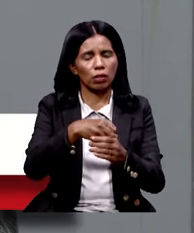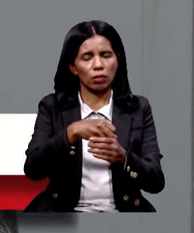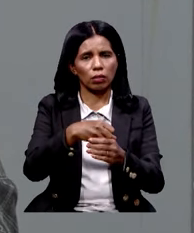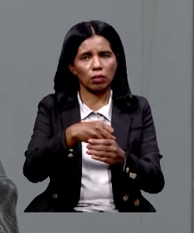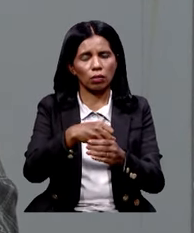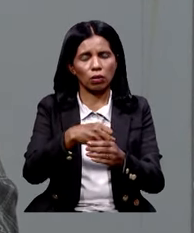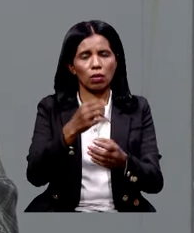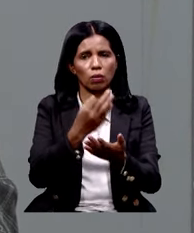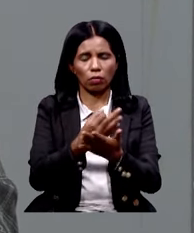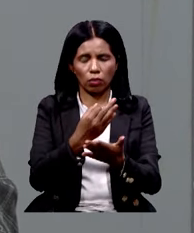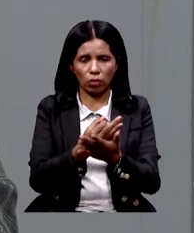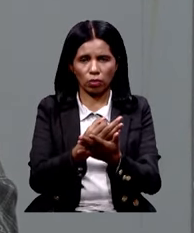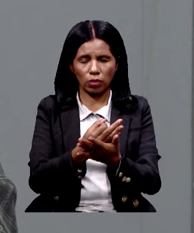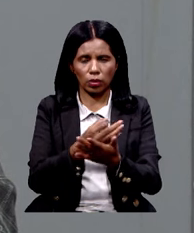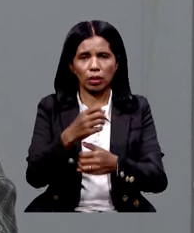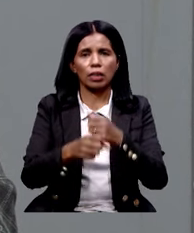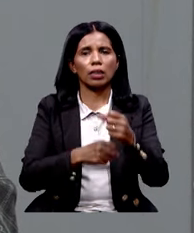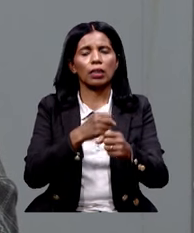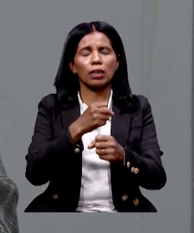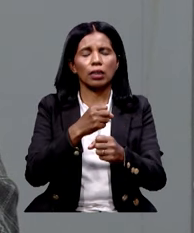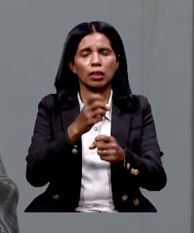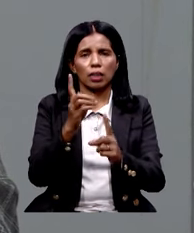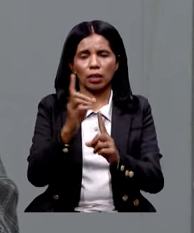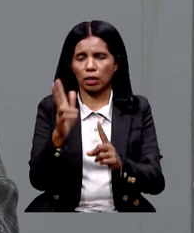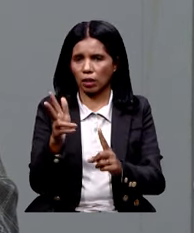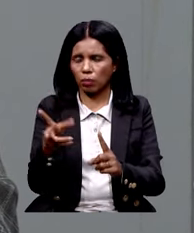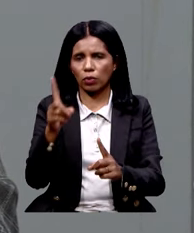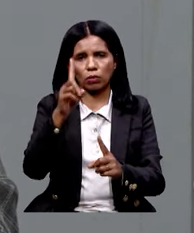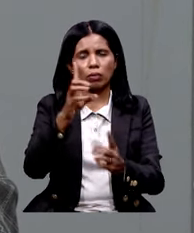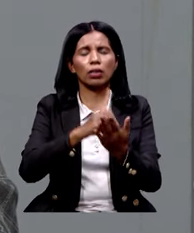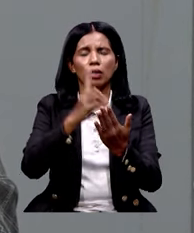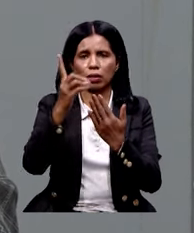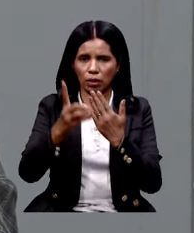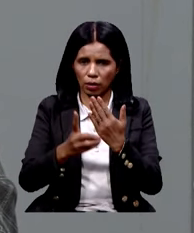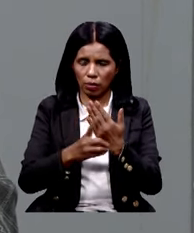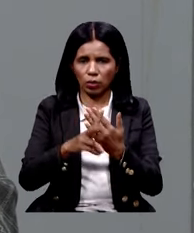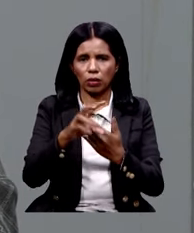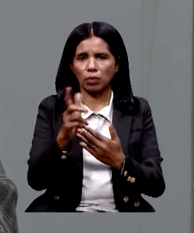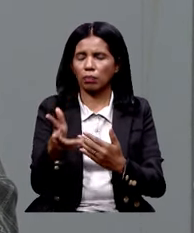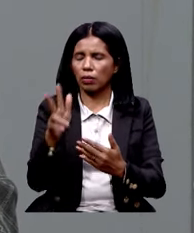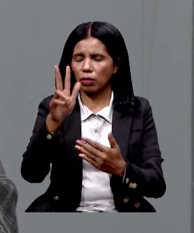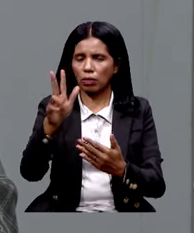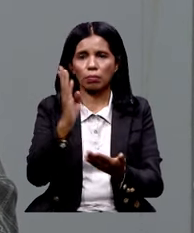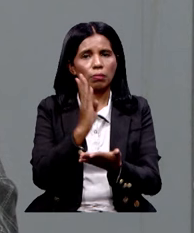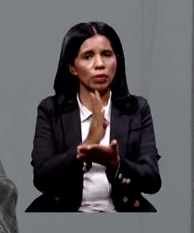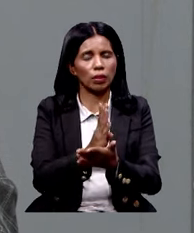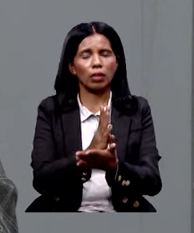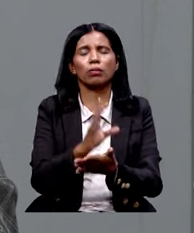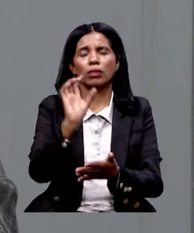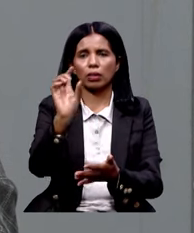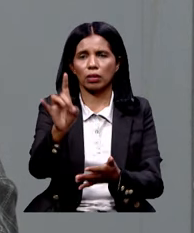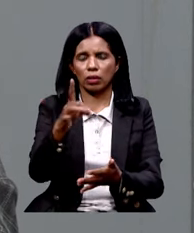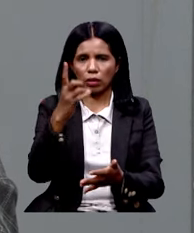capital fundo e a 31 de dezembro de 2023, tinha marca bilhão